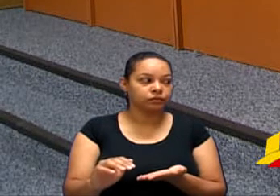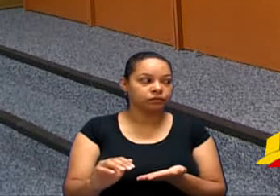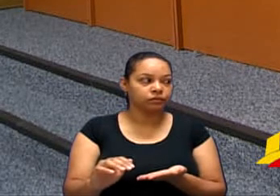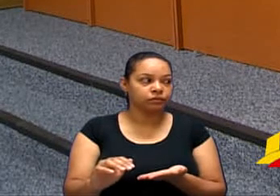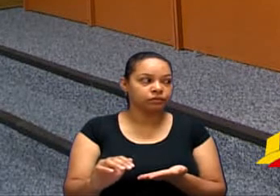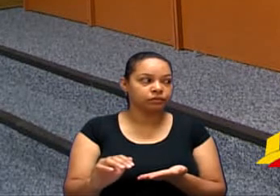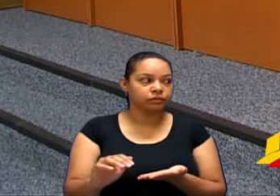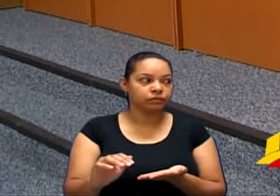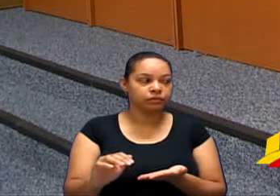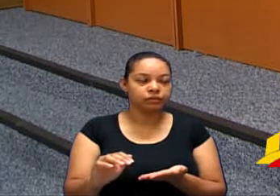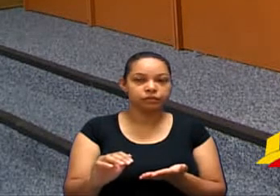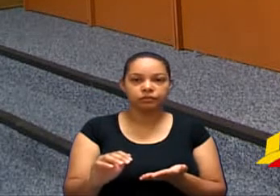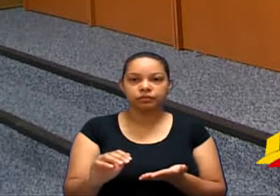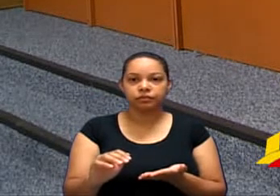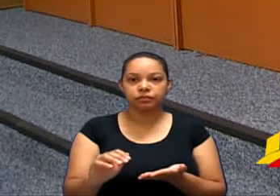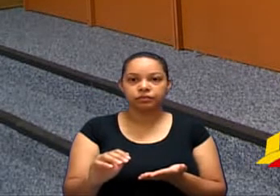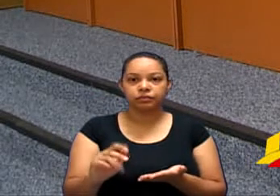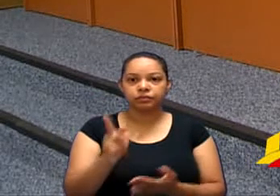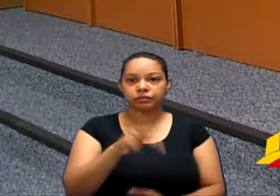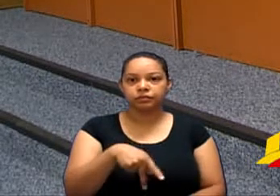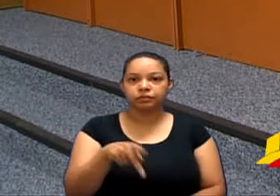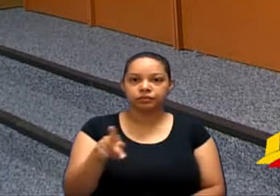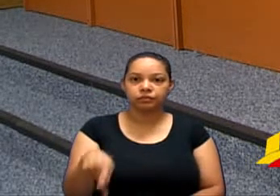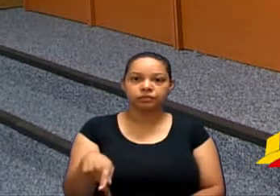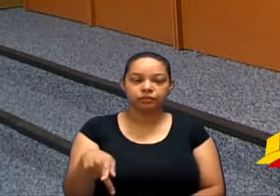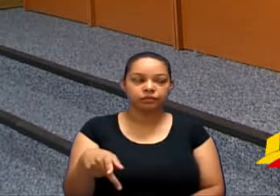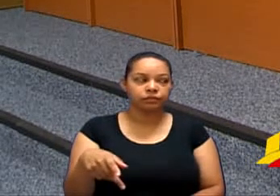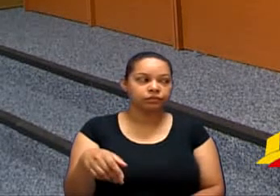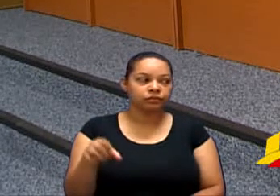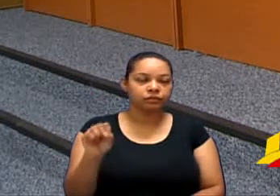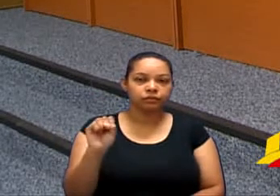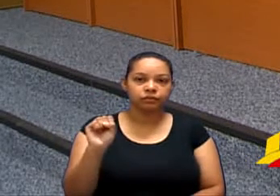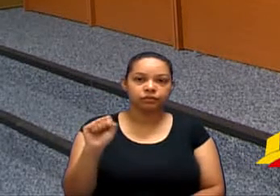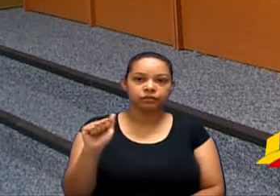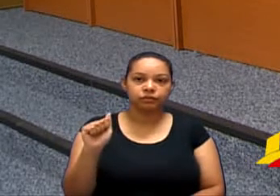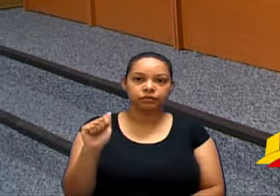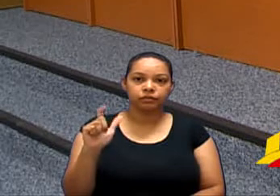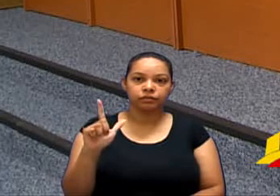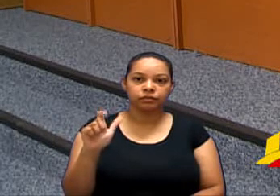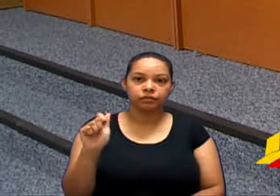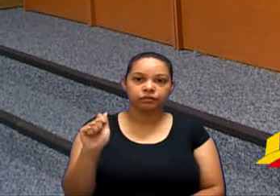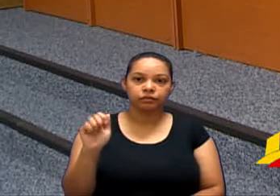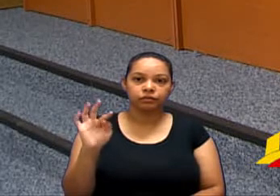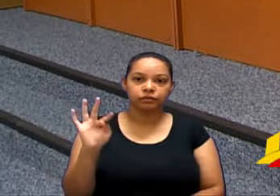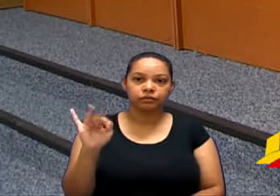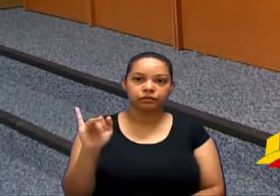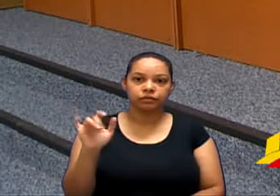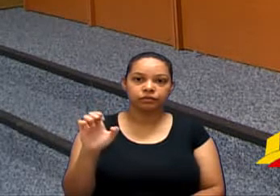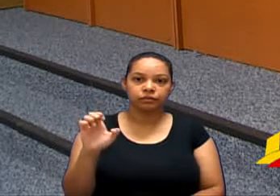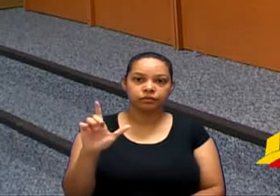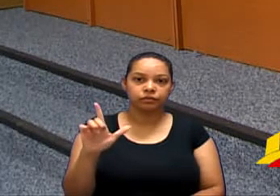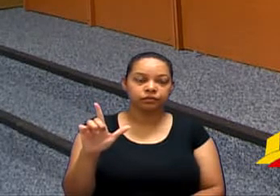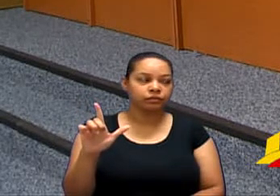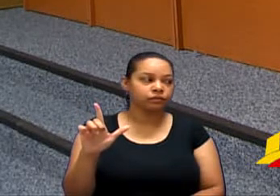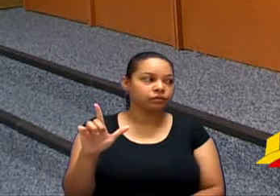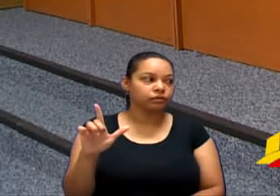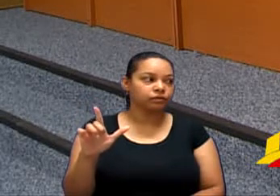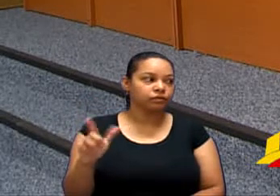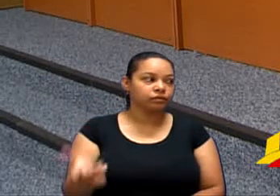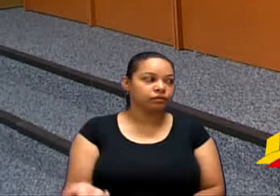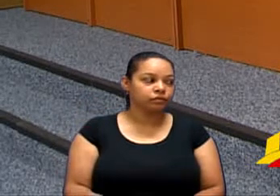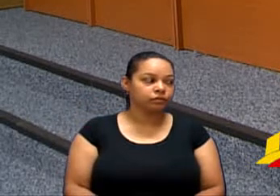Professor salatel Presidente eu quase que nunca peço apenas uma exceção para eu fazer João